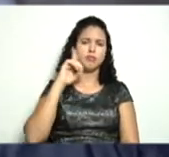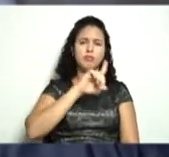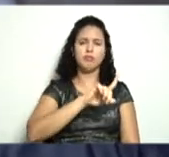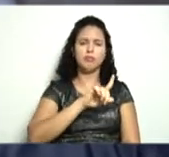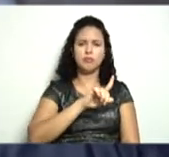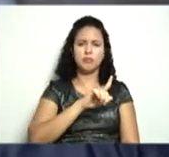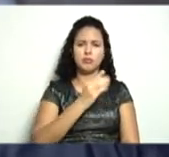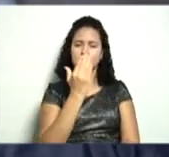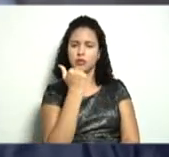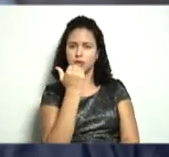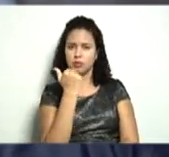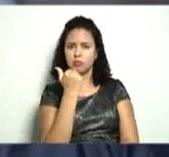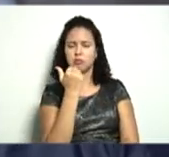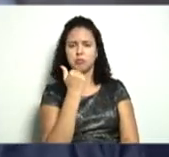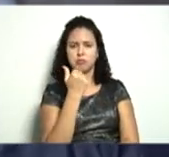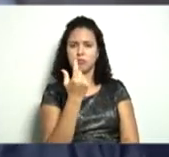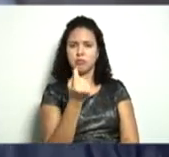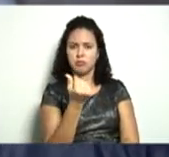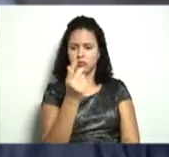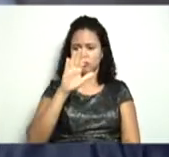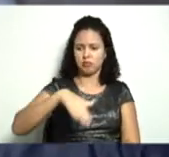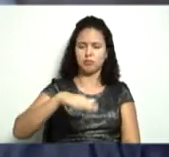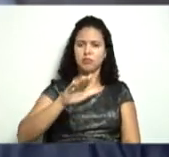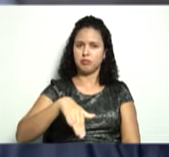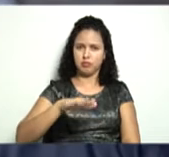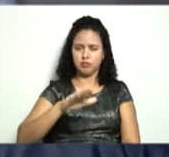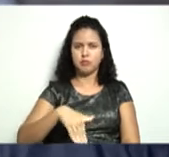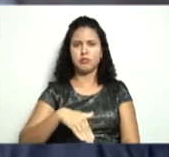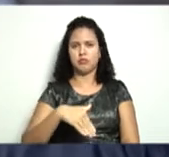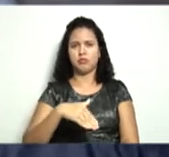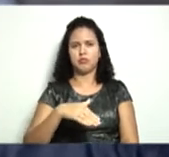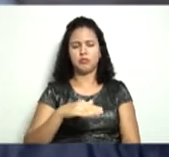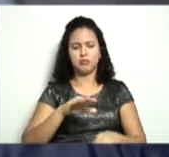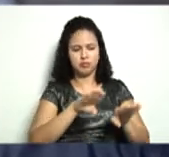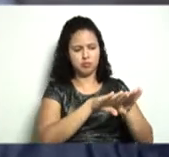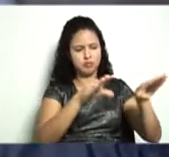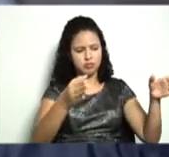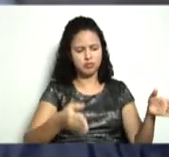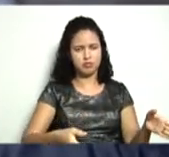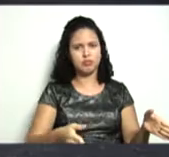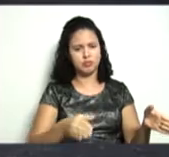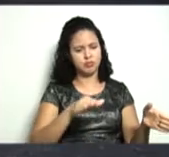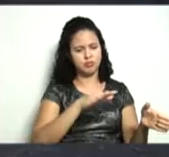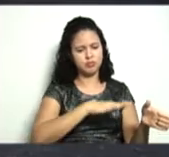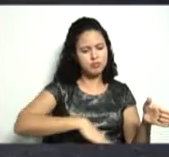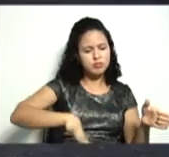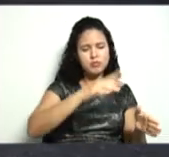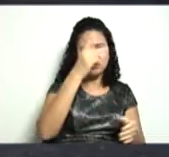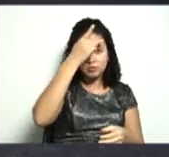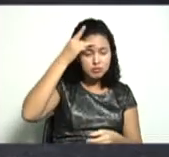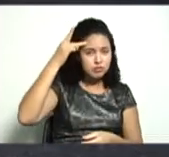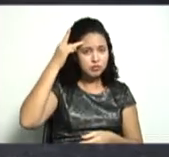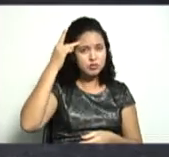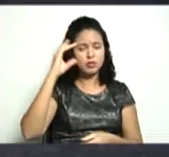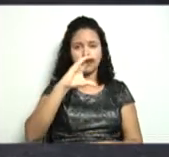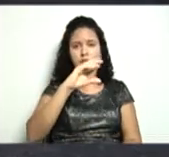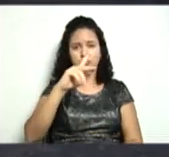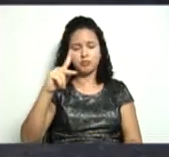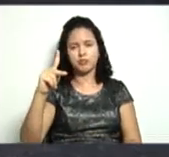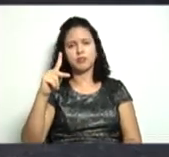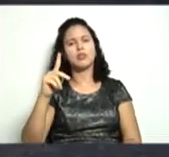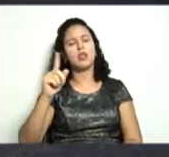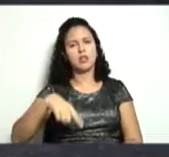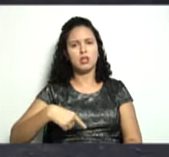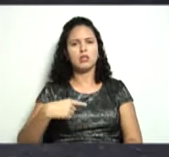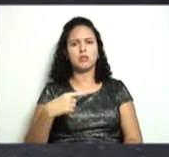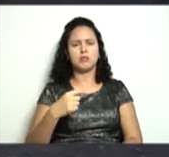ter alimentos com um custo até mais acessível na mesa do nosso consumidor. Então, o cooperativismo, ele tem que